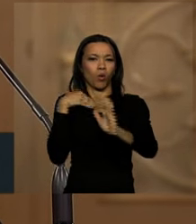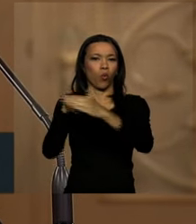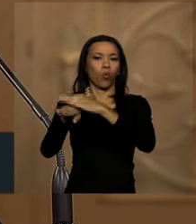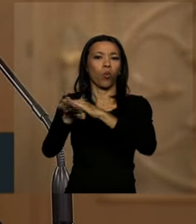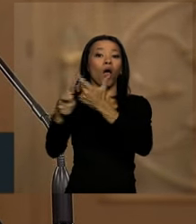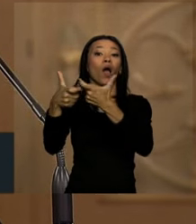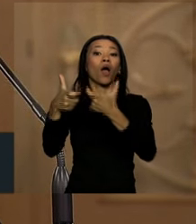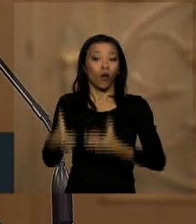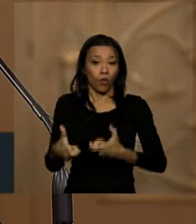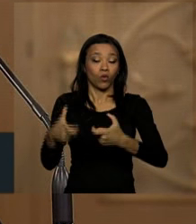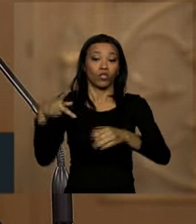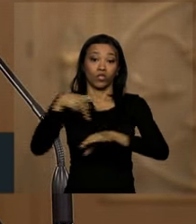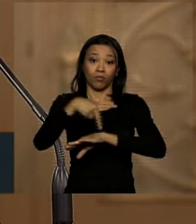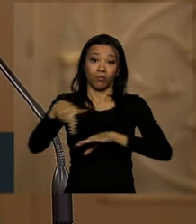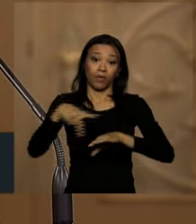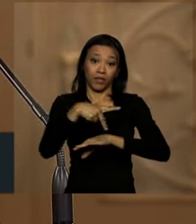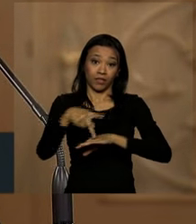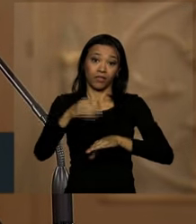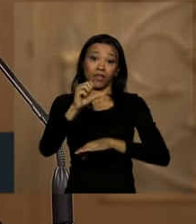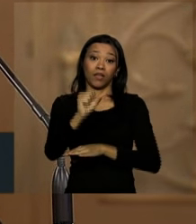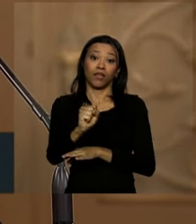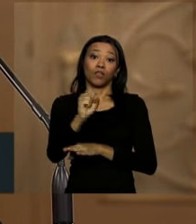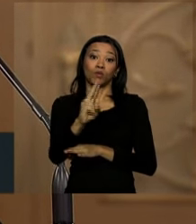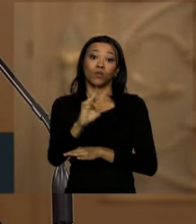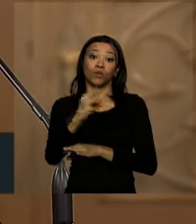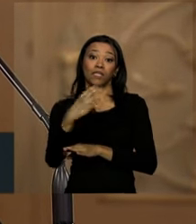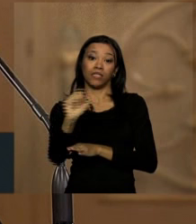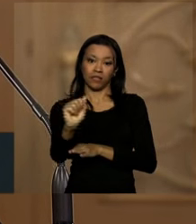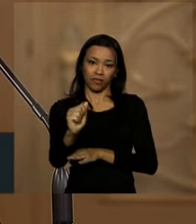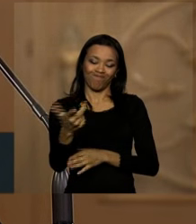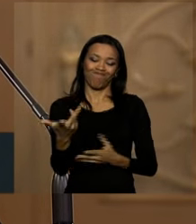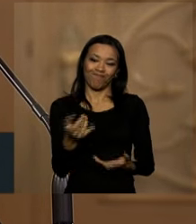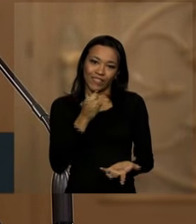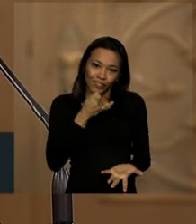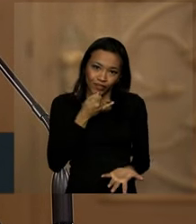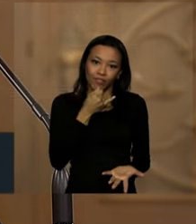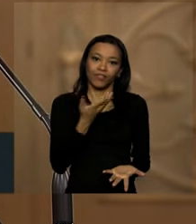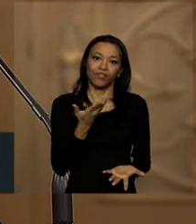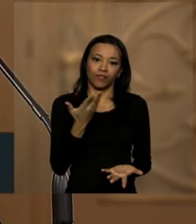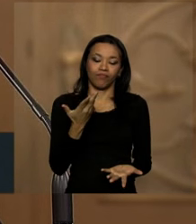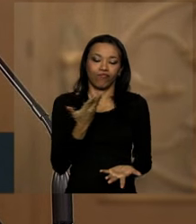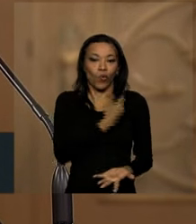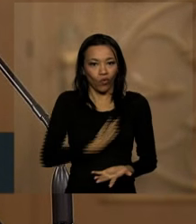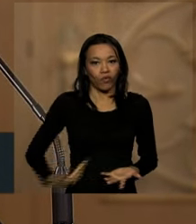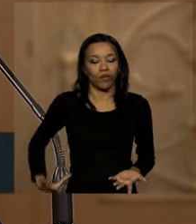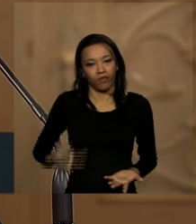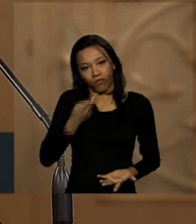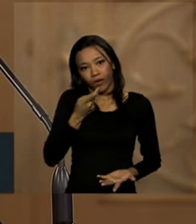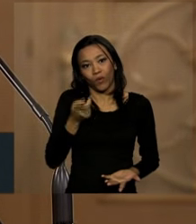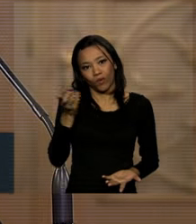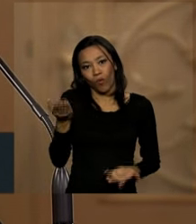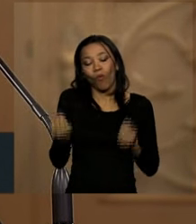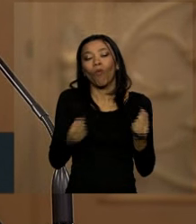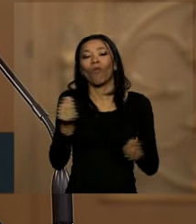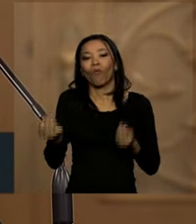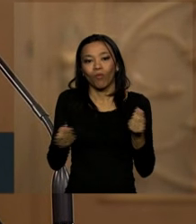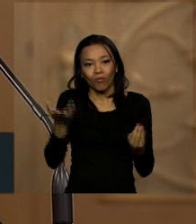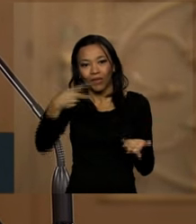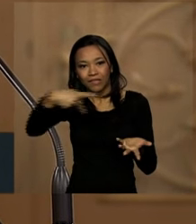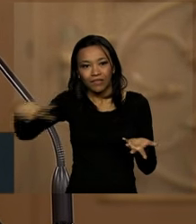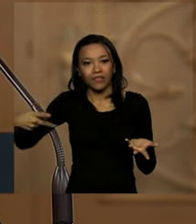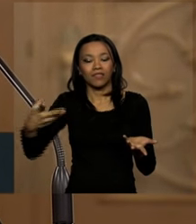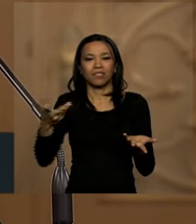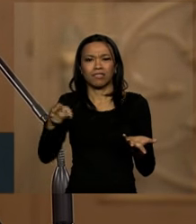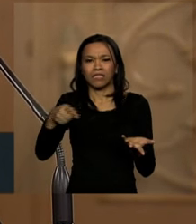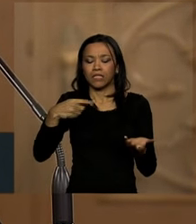presidente da Câmara disse ontem que ele lamenta que o governo brasileiro, no caso o governo da senhora, esteja envolvido, segundo palavras dele,